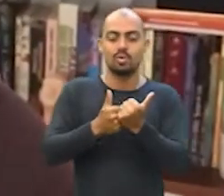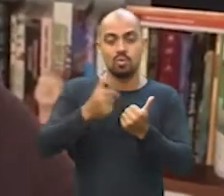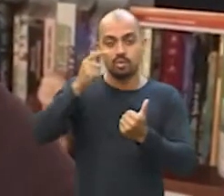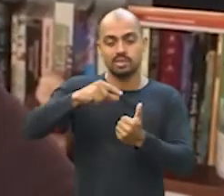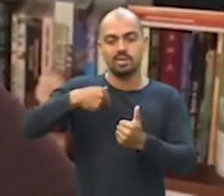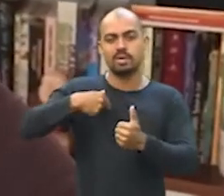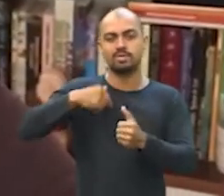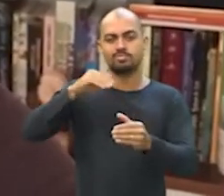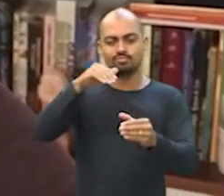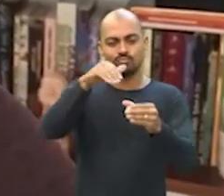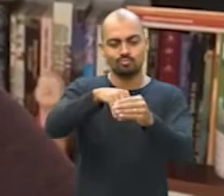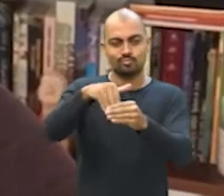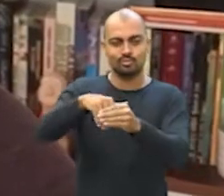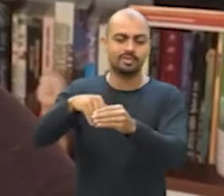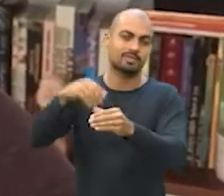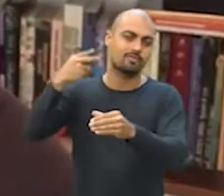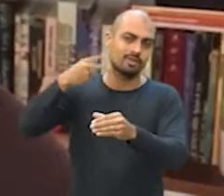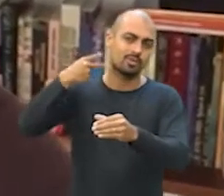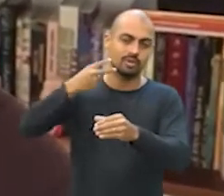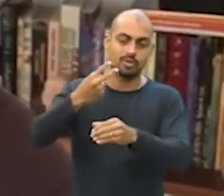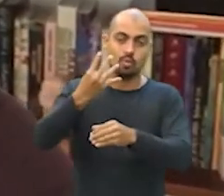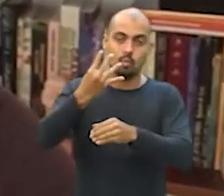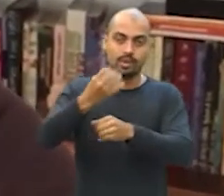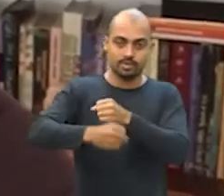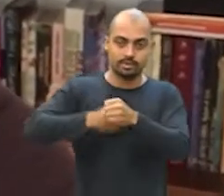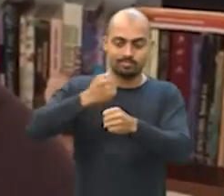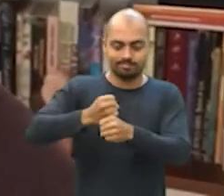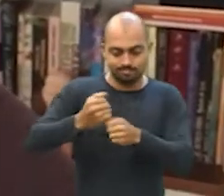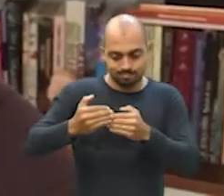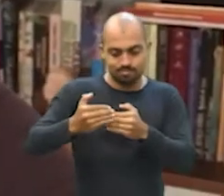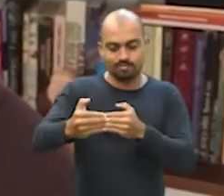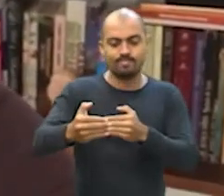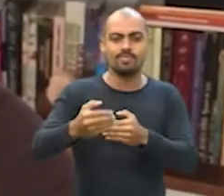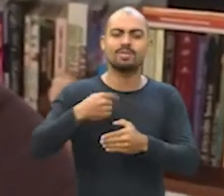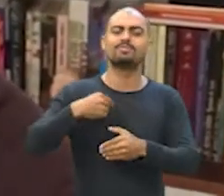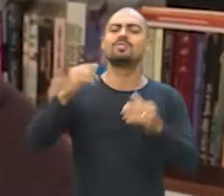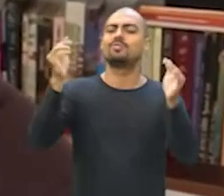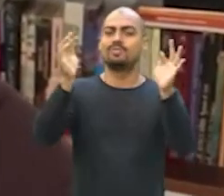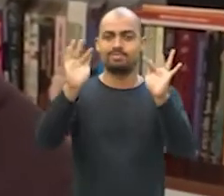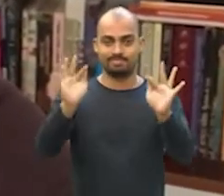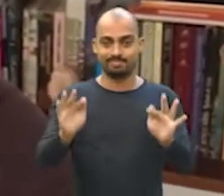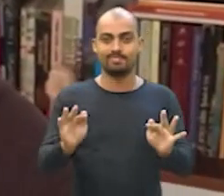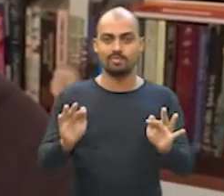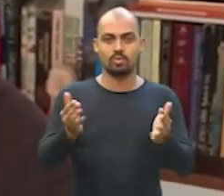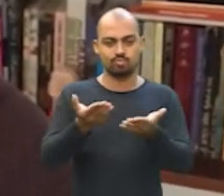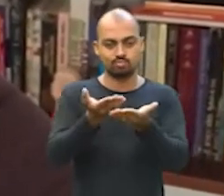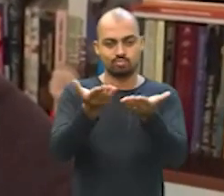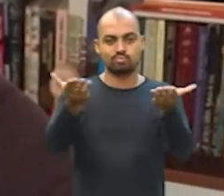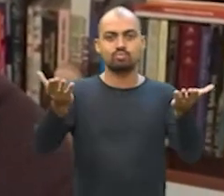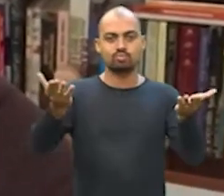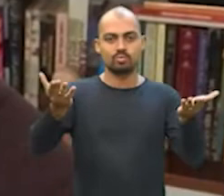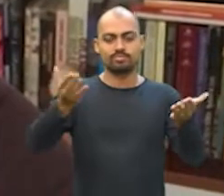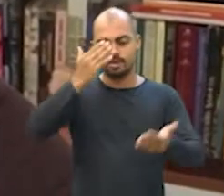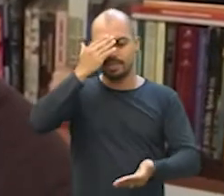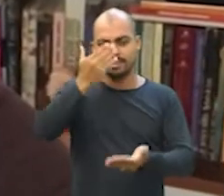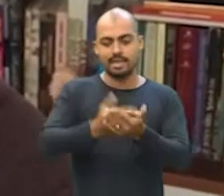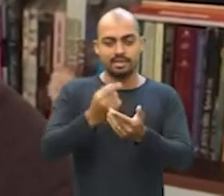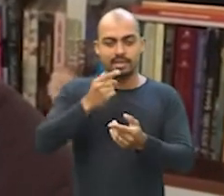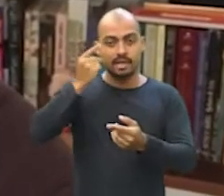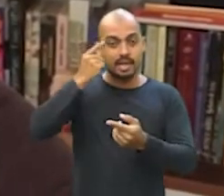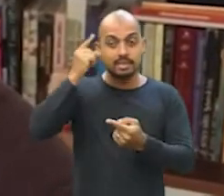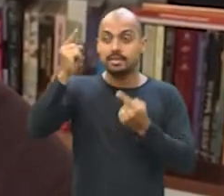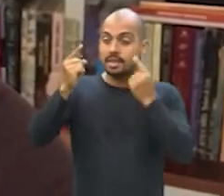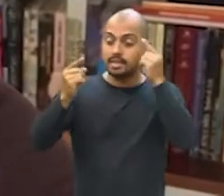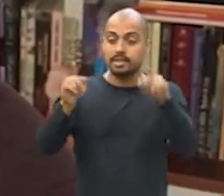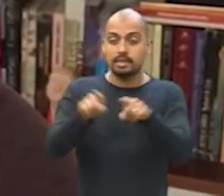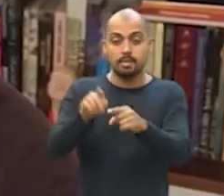permitiram a recondução do nosso mandato para mais 4 anos. Estou muito feliz com todos aqueles que acreditaram nas nossas ideias e